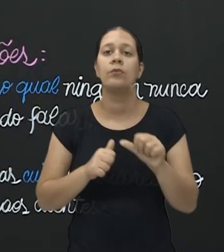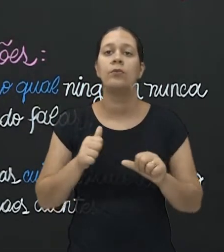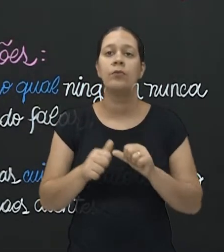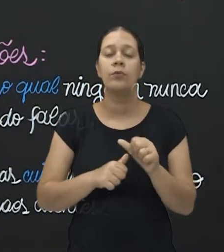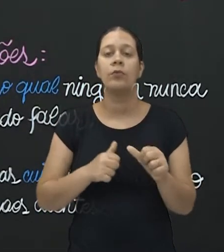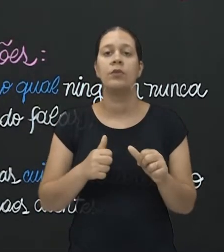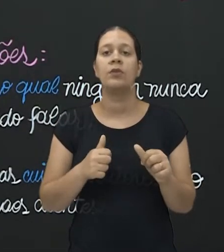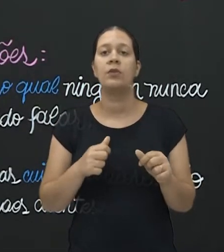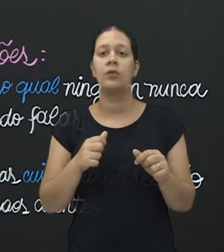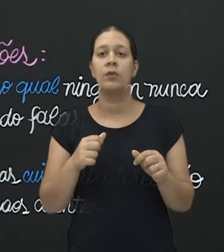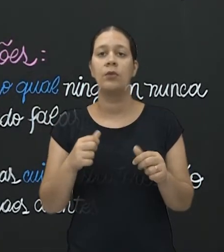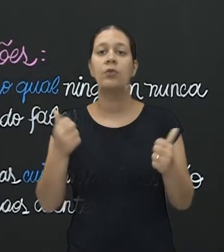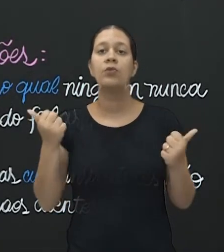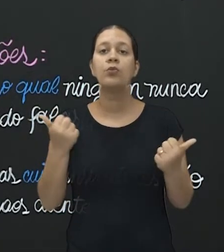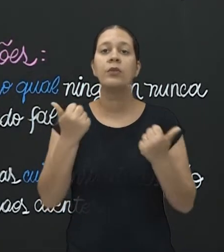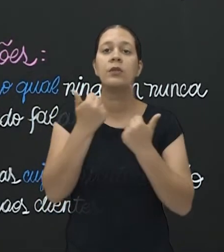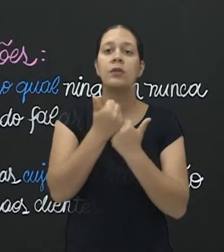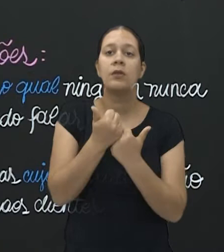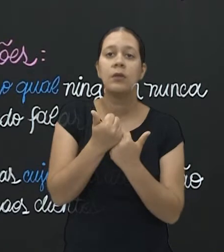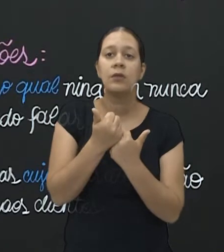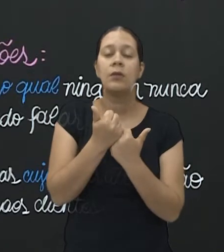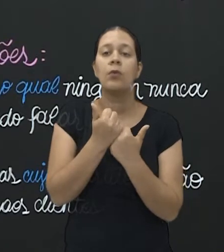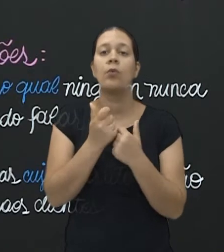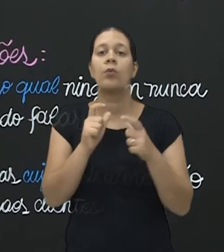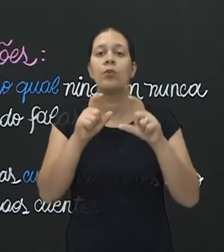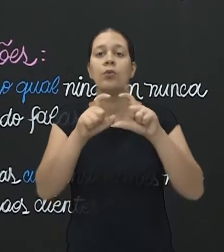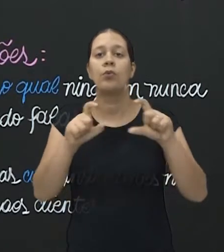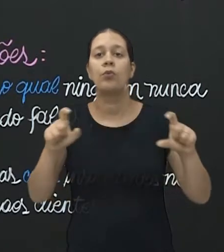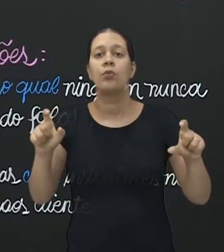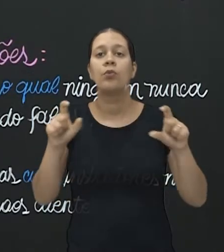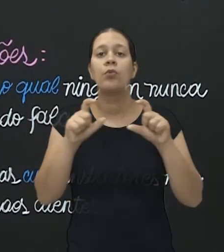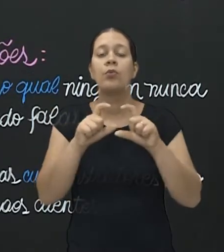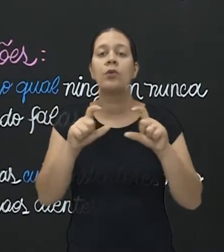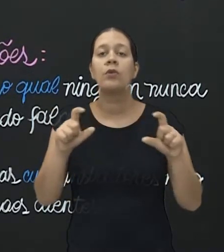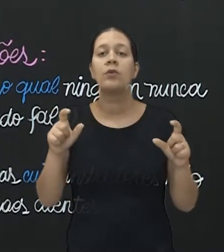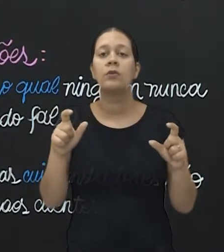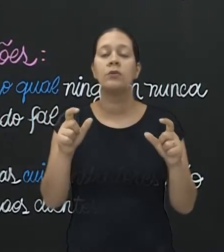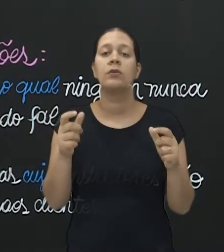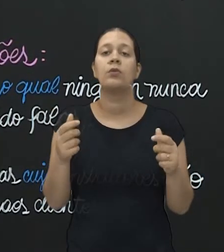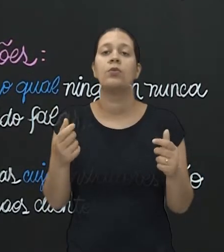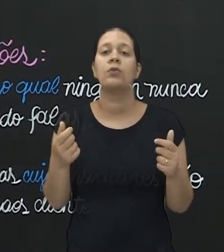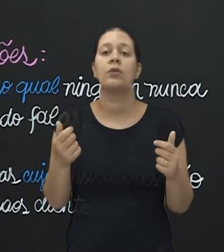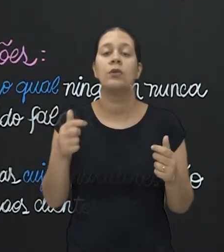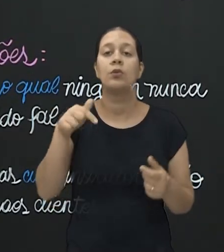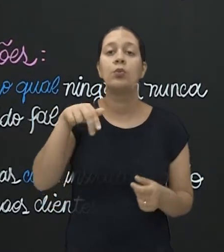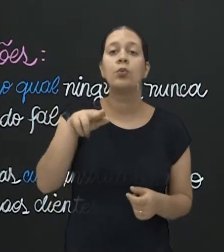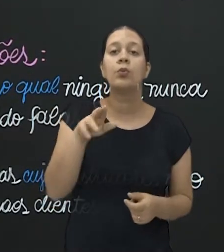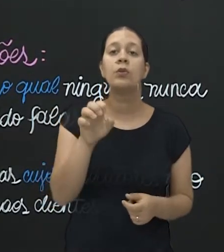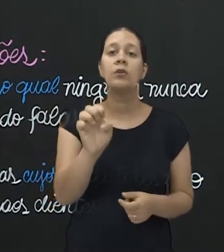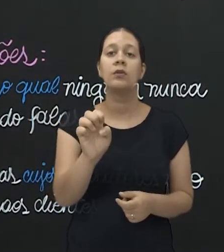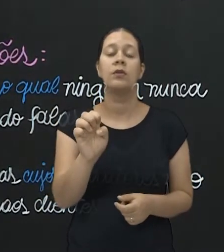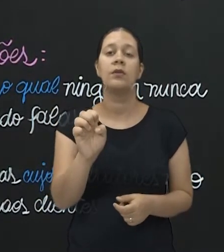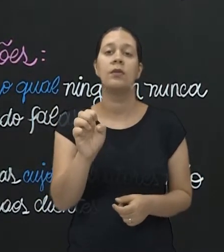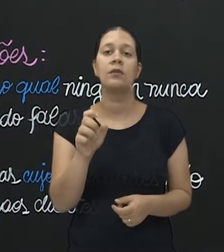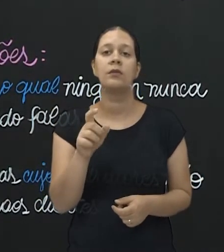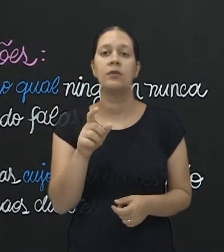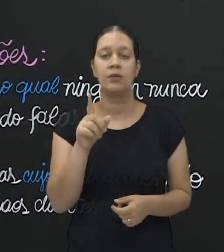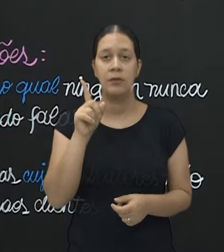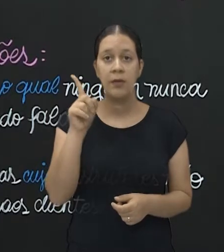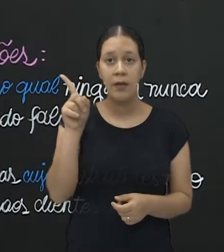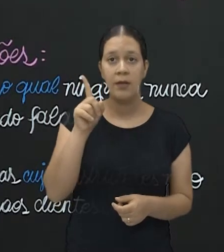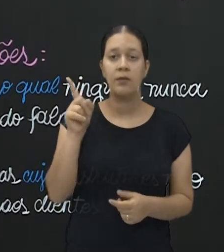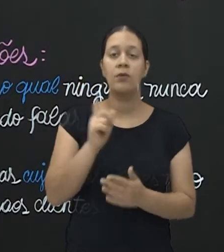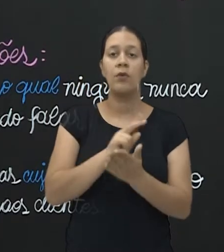poder substituir ou reconstruir a oração ou o período por meio da substituição do que por uma dessas